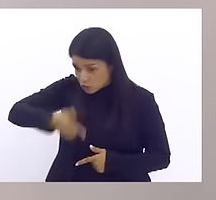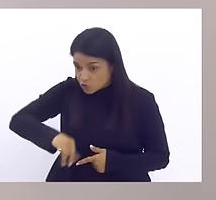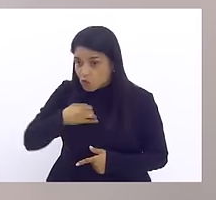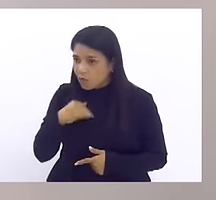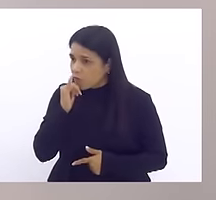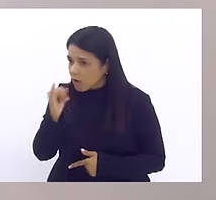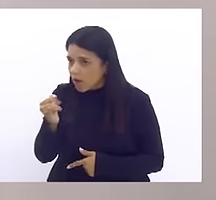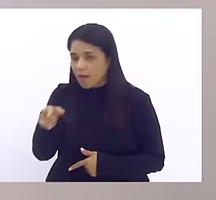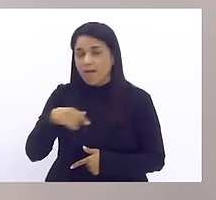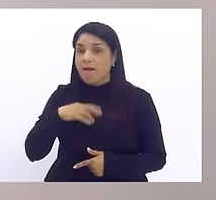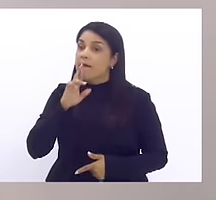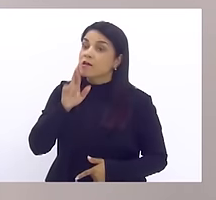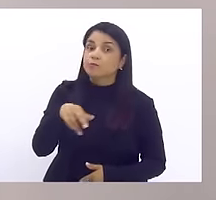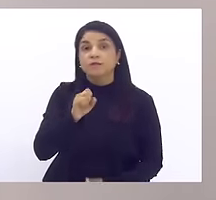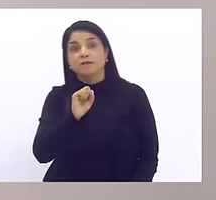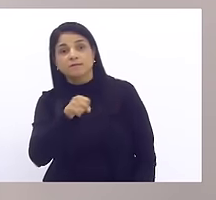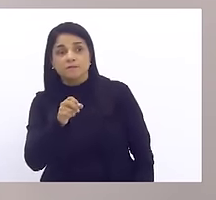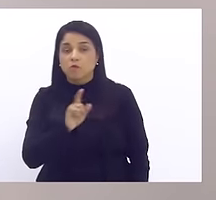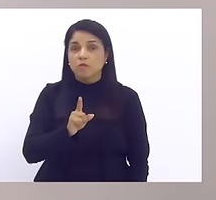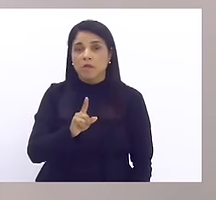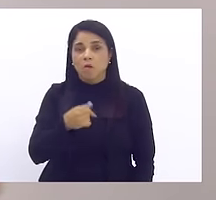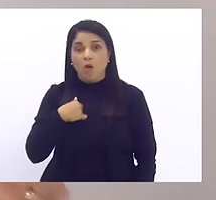a resposta sim